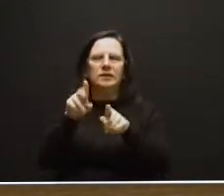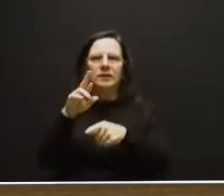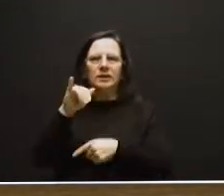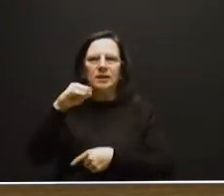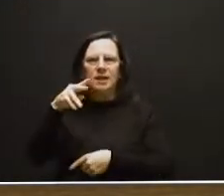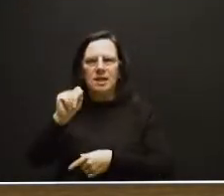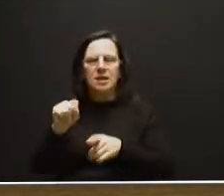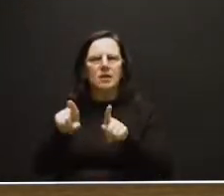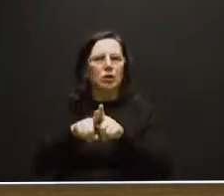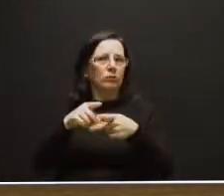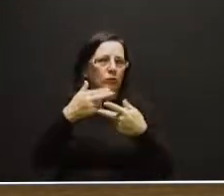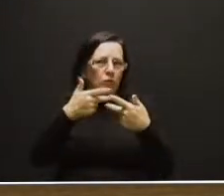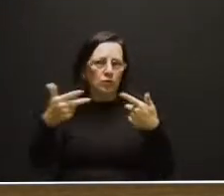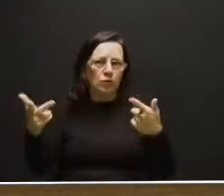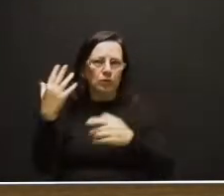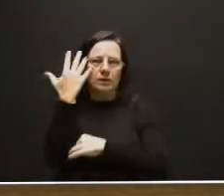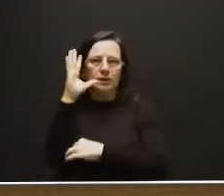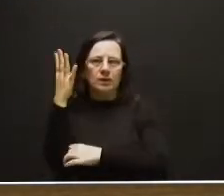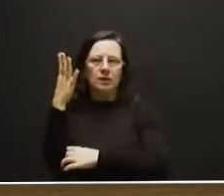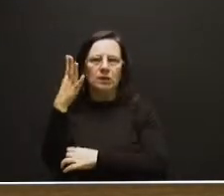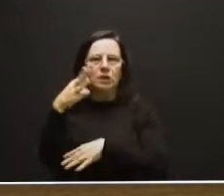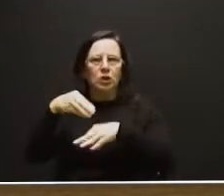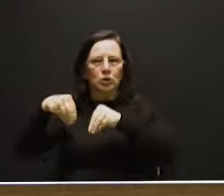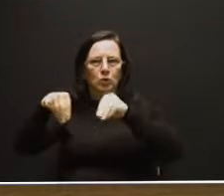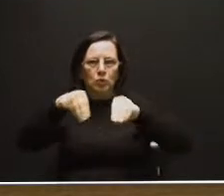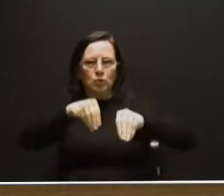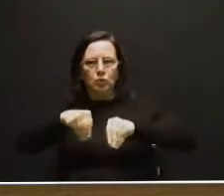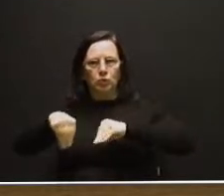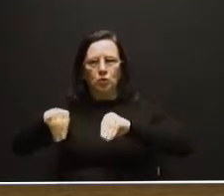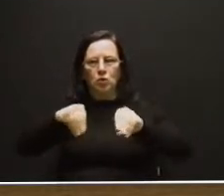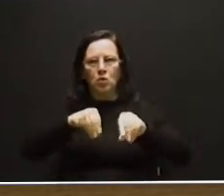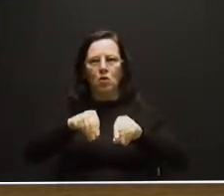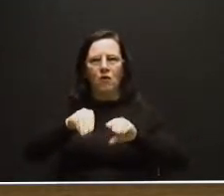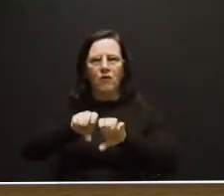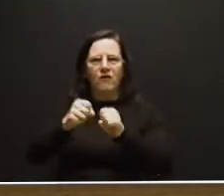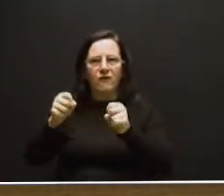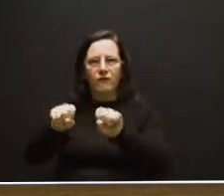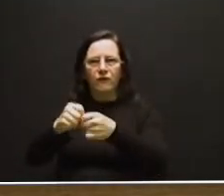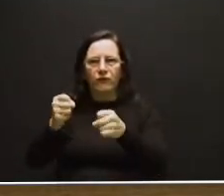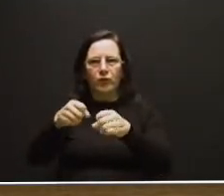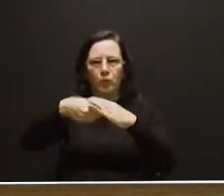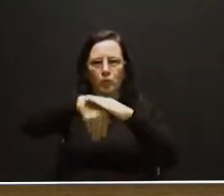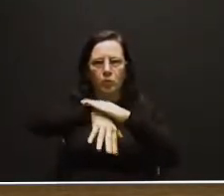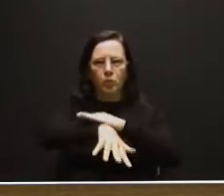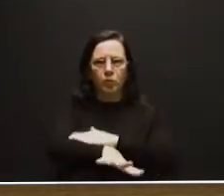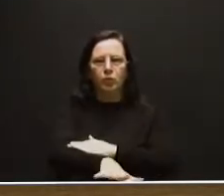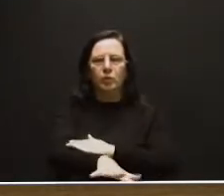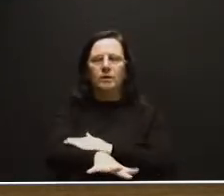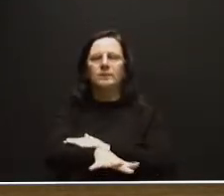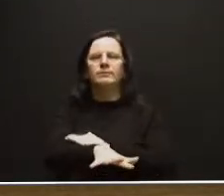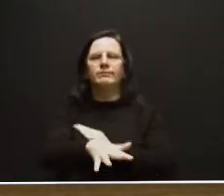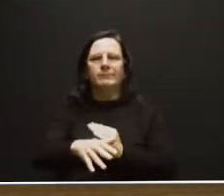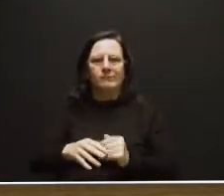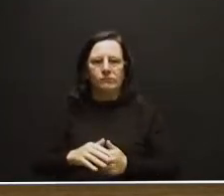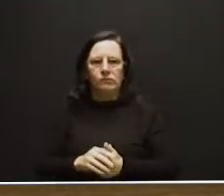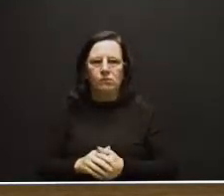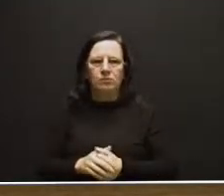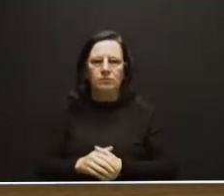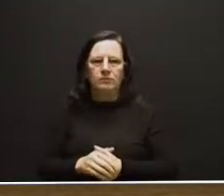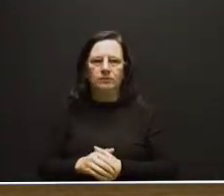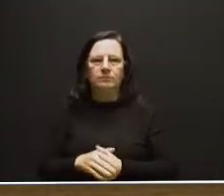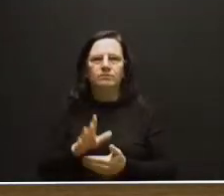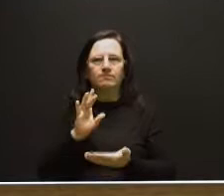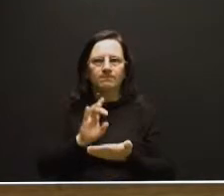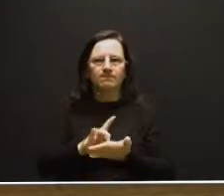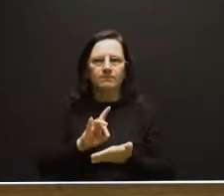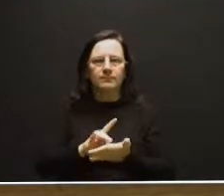pigmentos promove saúde dos solos e evitam a erosão com suas raízes é óbvio que diante de tantos